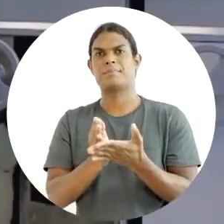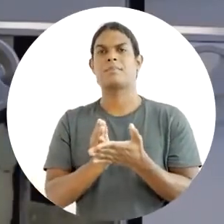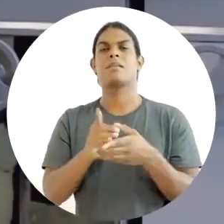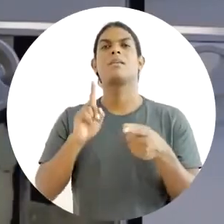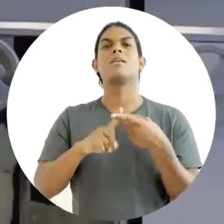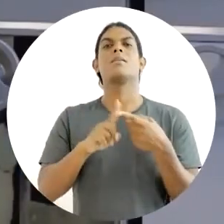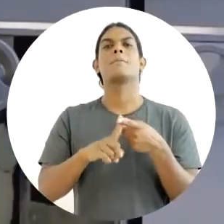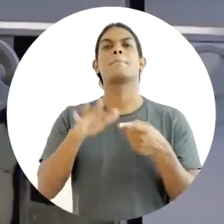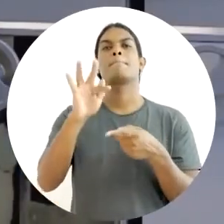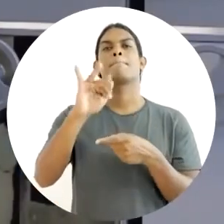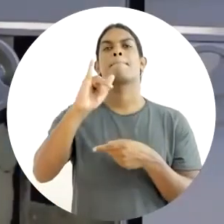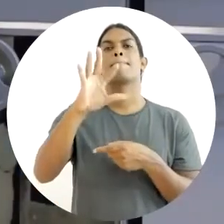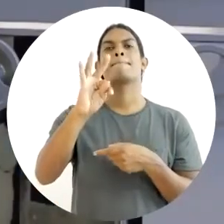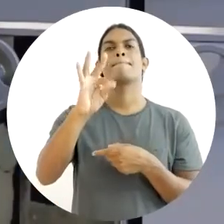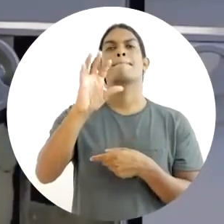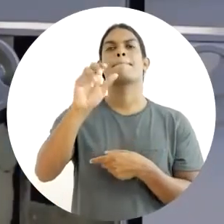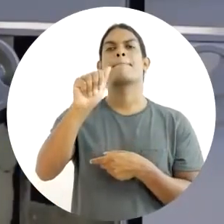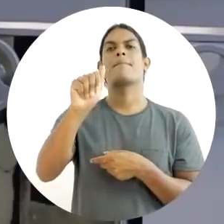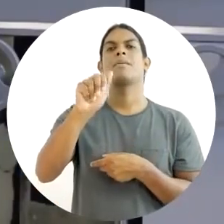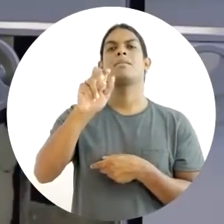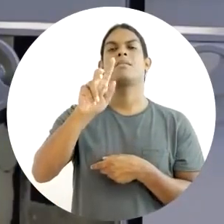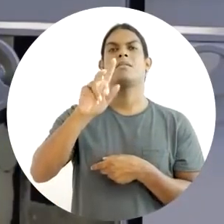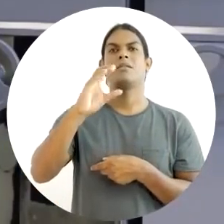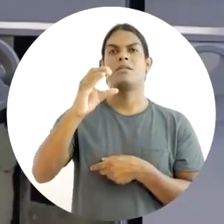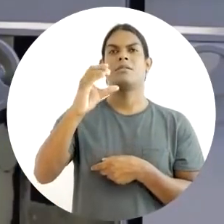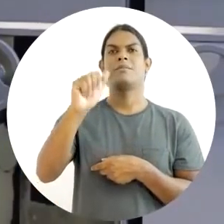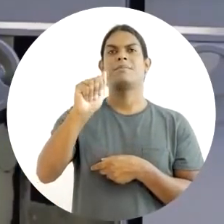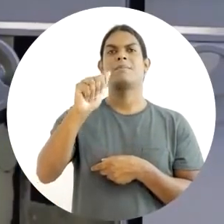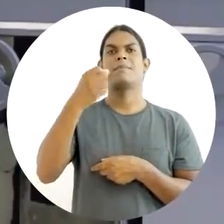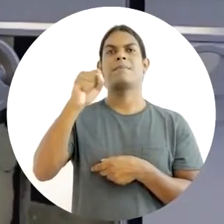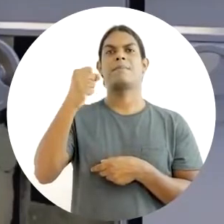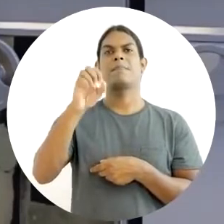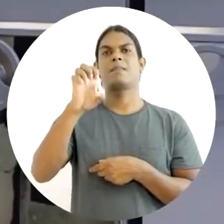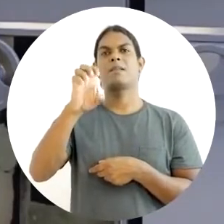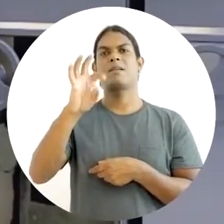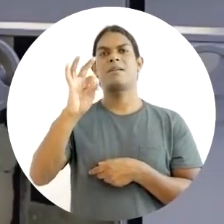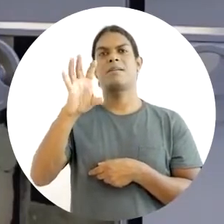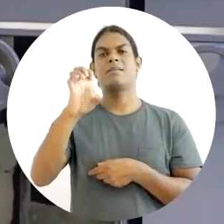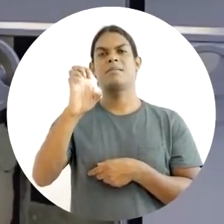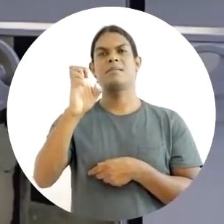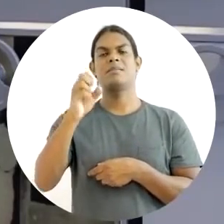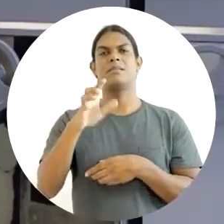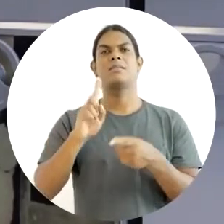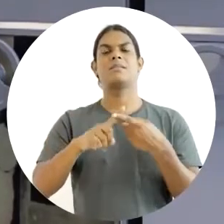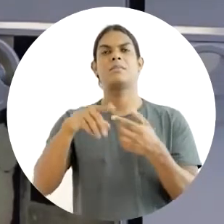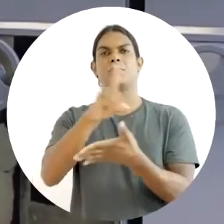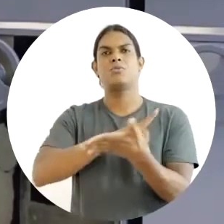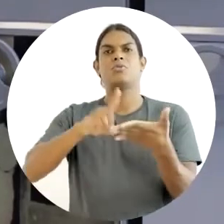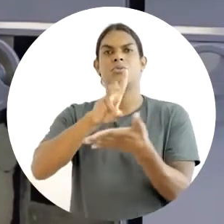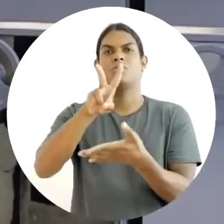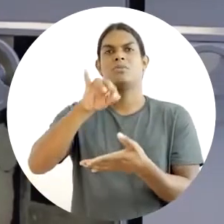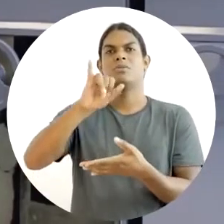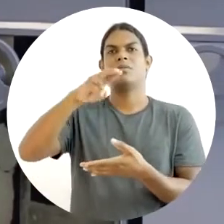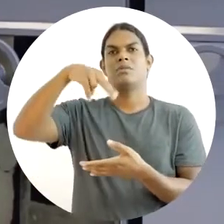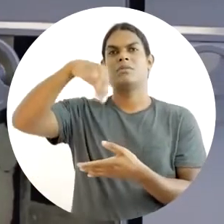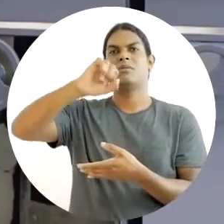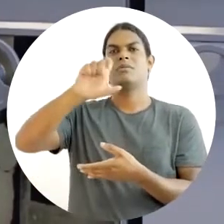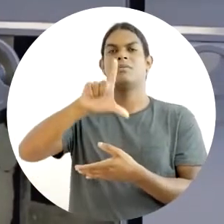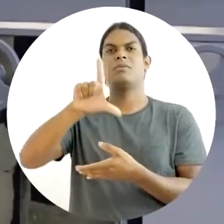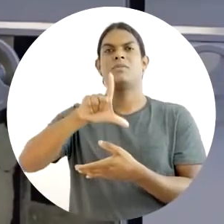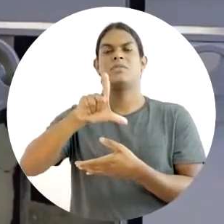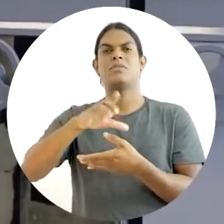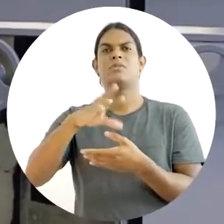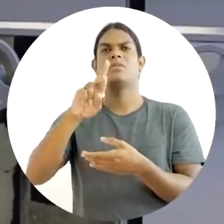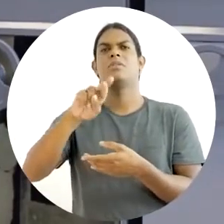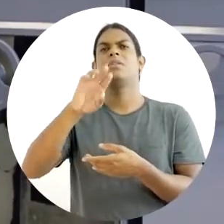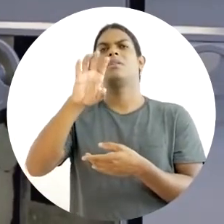fita cassete. A fita cassete e o disco de vinil, eles estão inseridos no capítulo registros sonoros, e são